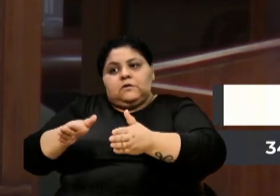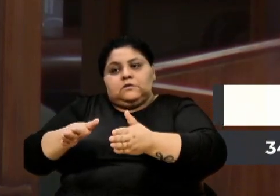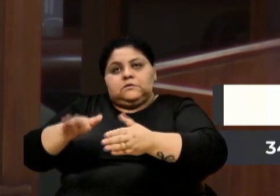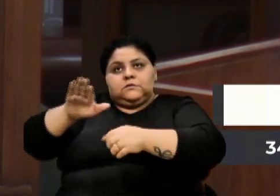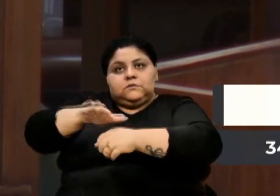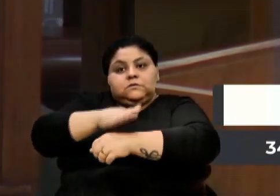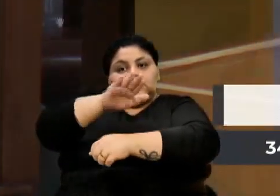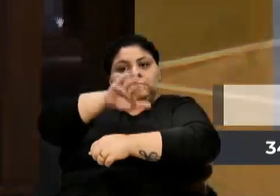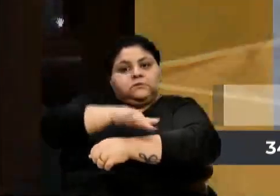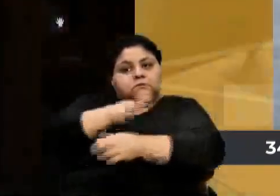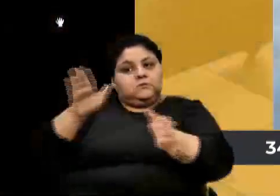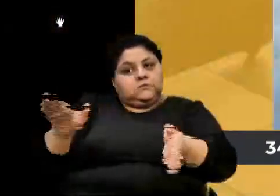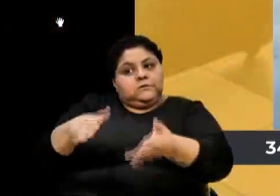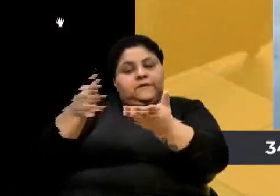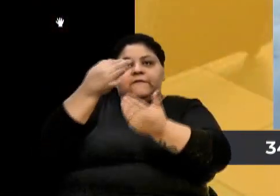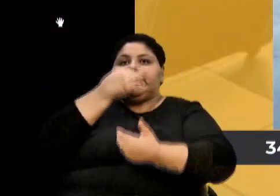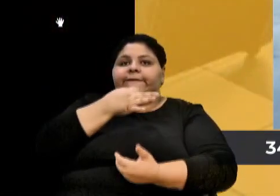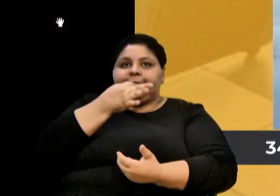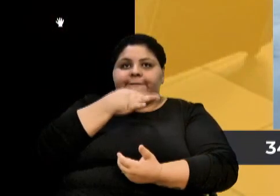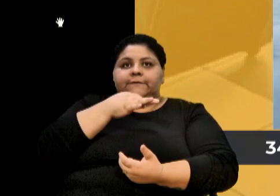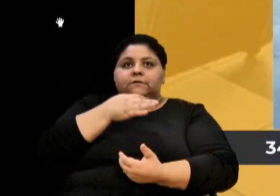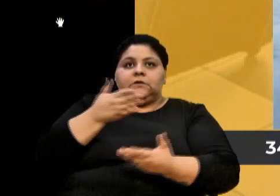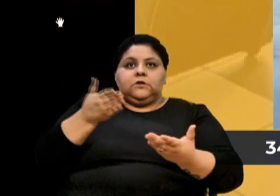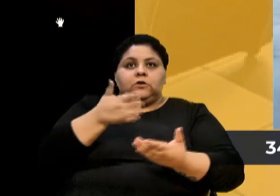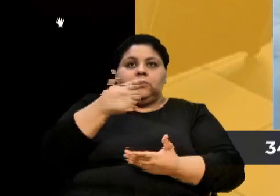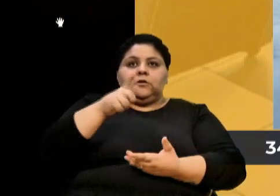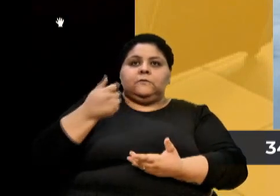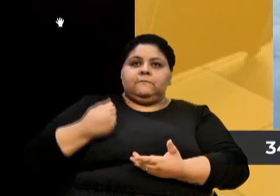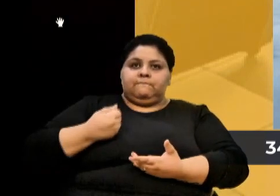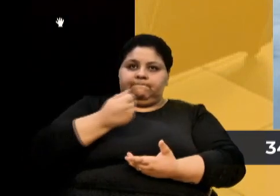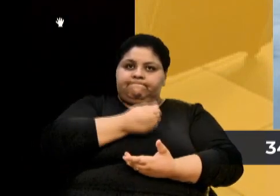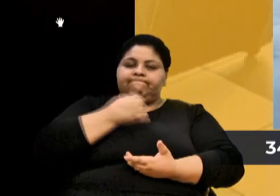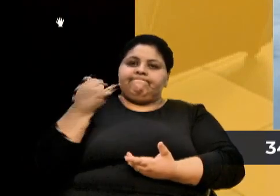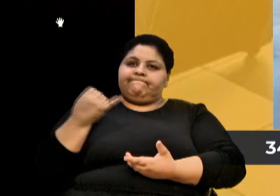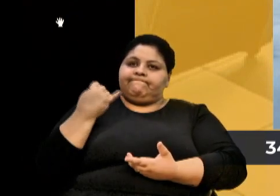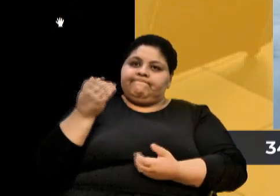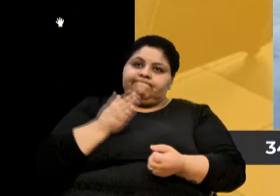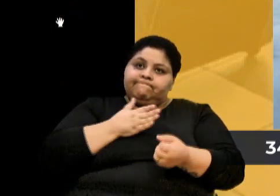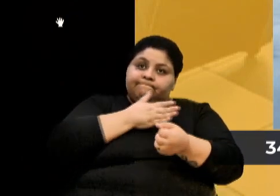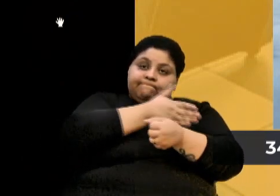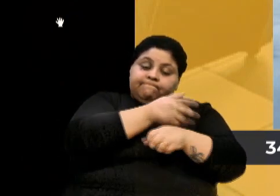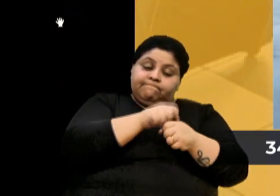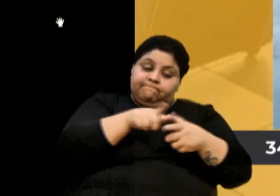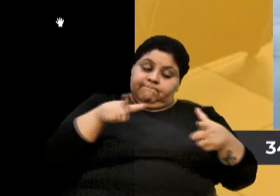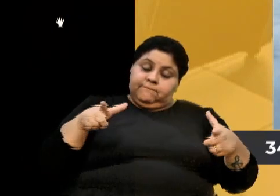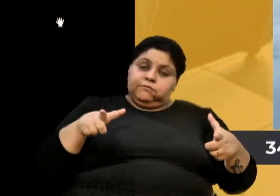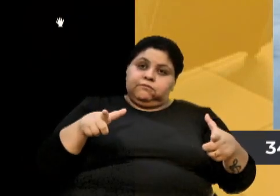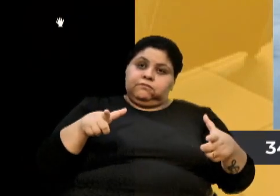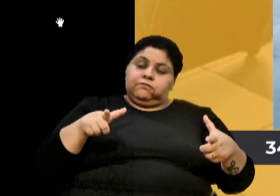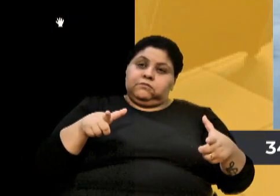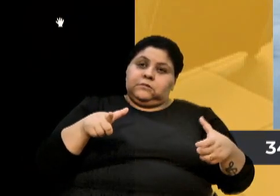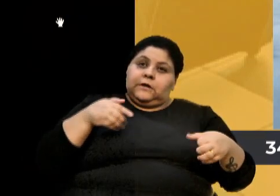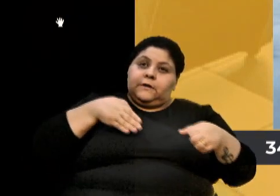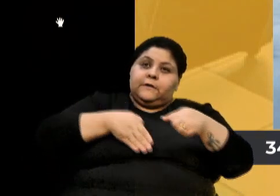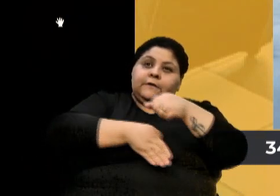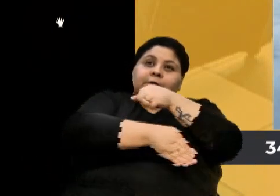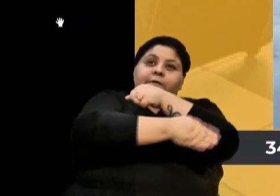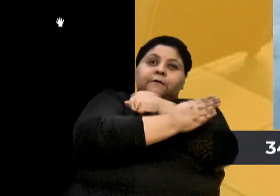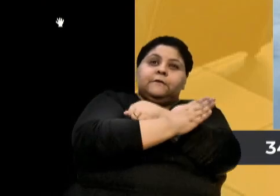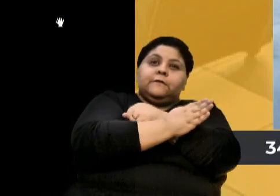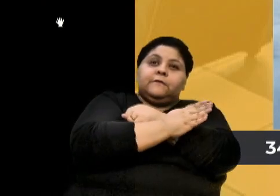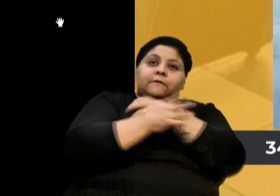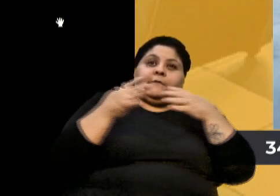aqui tem outros números bem interessantes, né? A maior parte dos turistas que viajam pelo Rio Grande do Sul é formada por gaúchos,